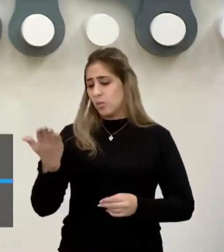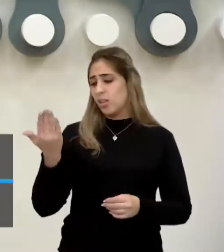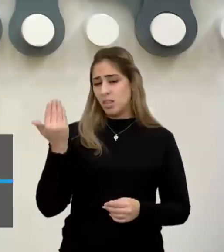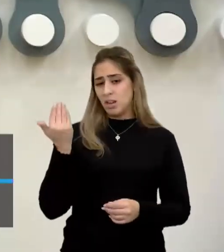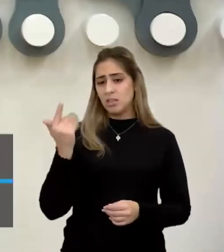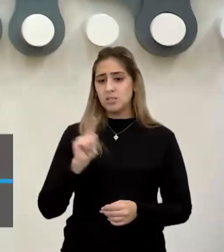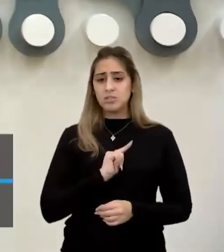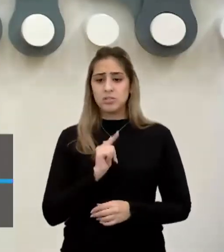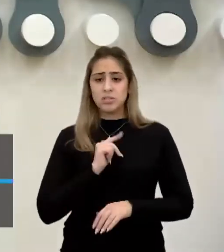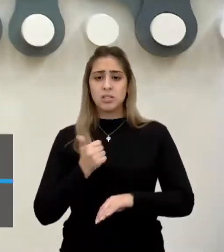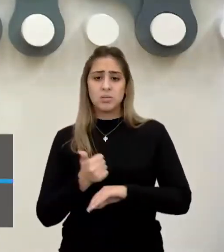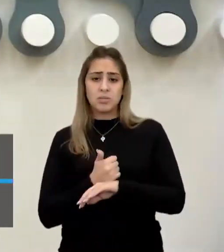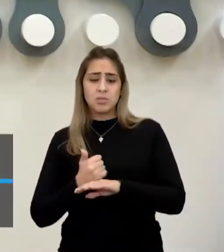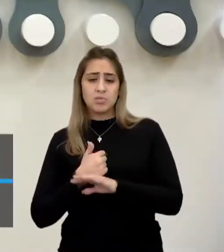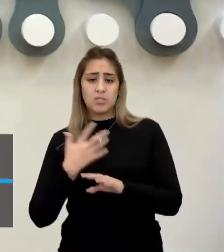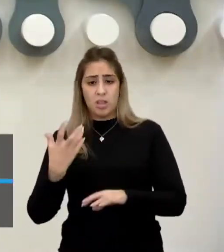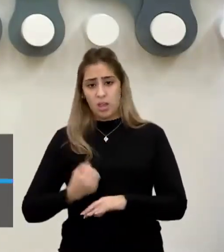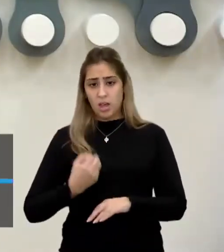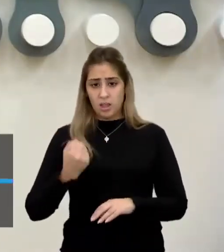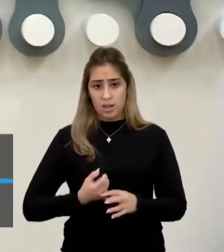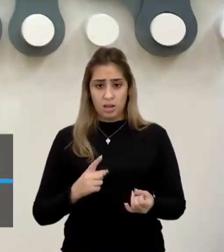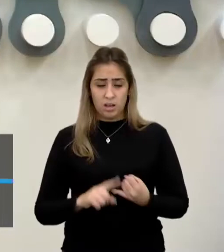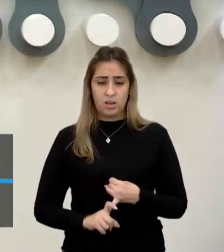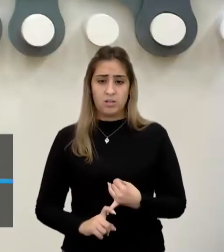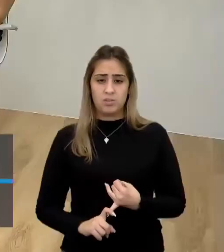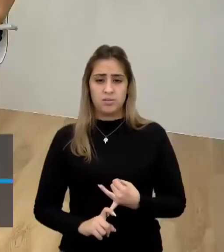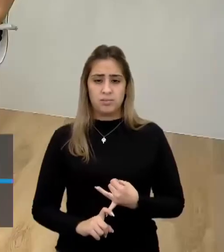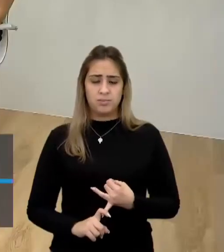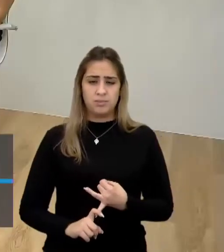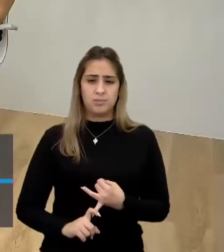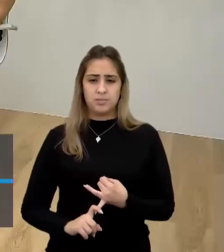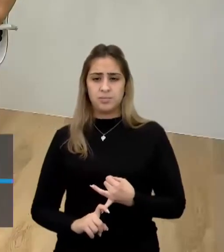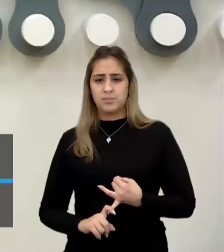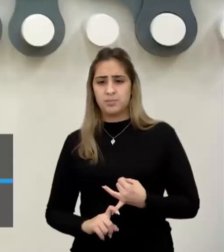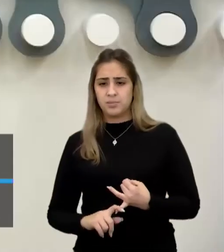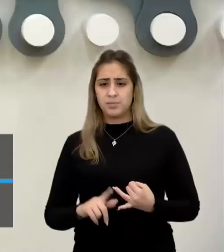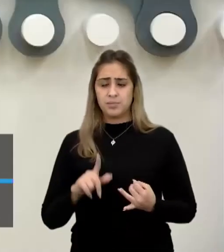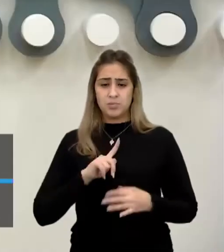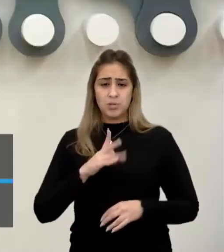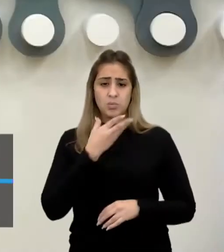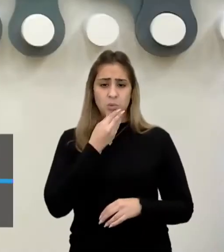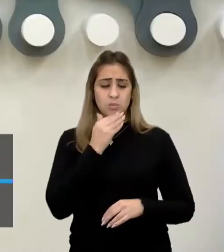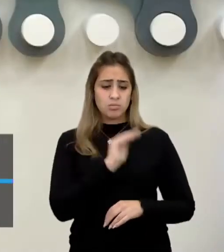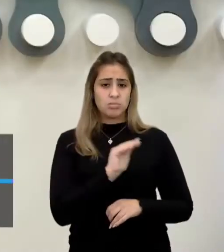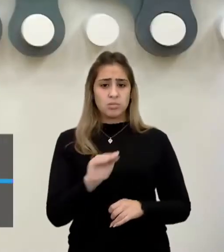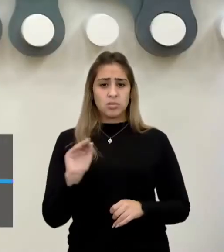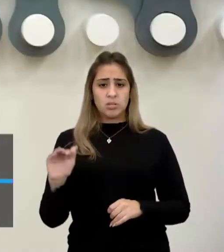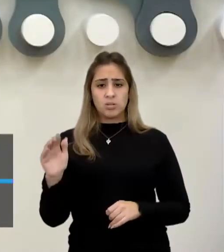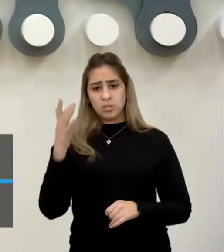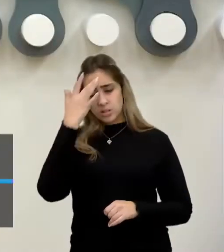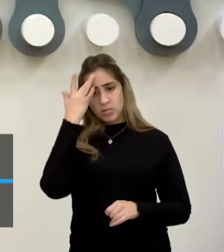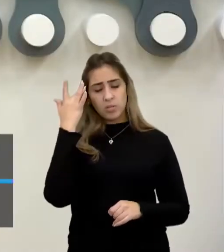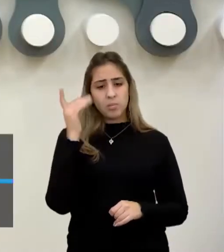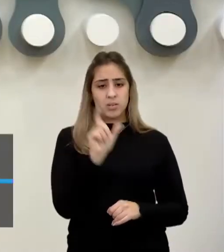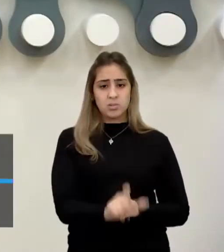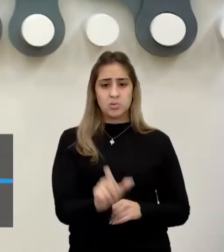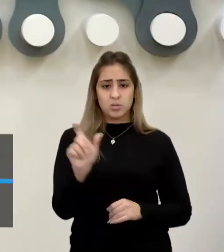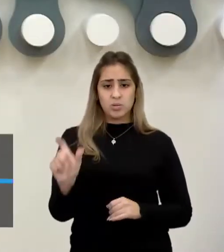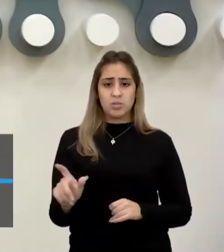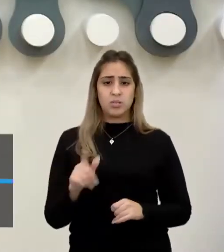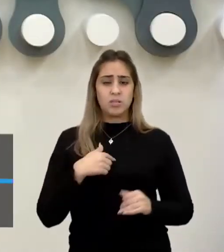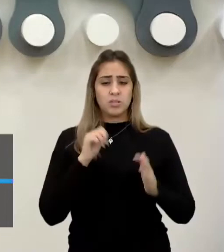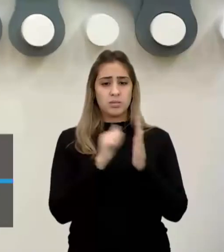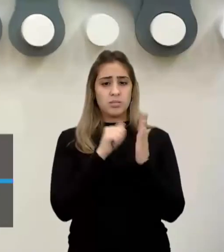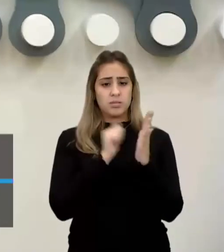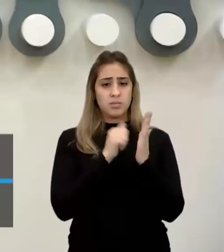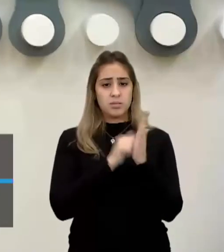atrás, tinha a profissão de leiteiro. Nossa, eu lembro dessa. Tinha o moço que acordava as pessoas, eu não sei qual era o nome, mas ele batia